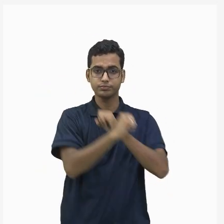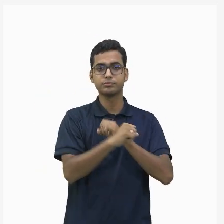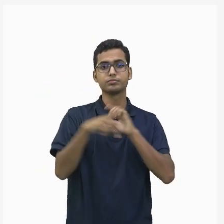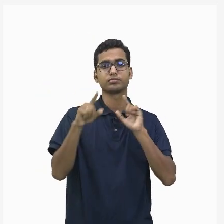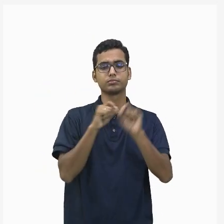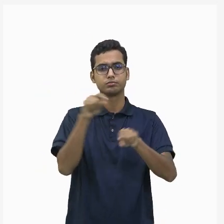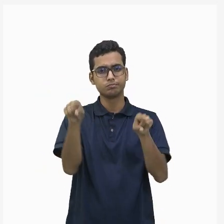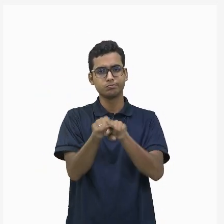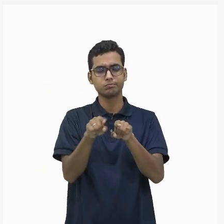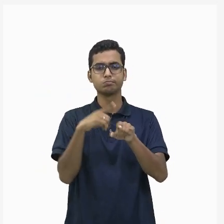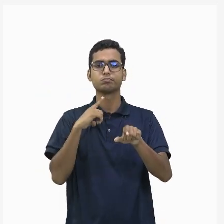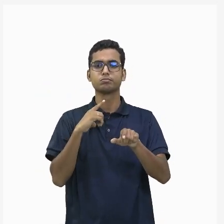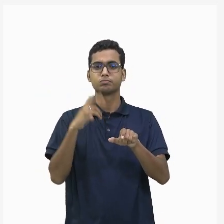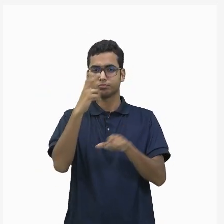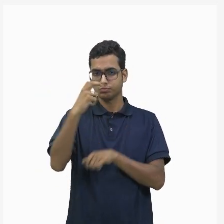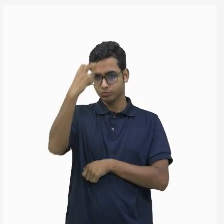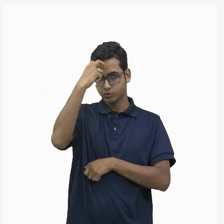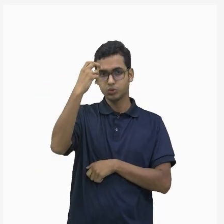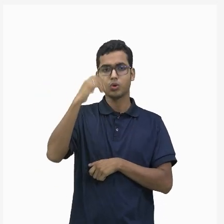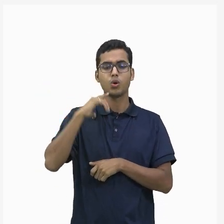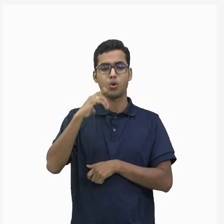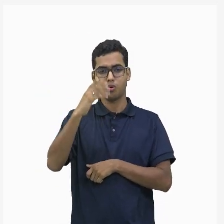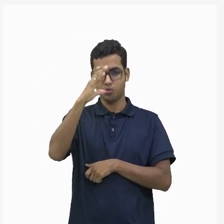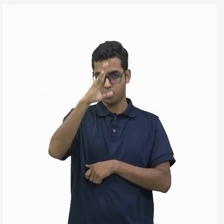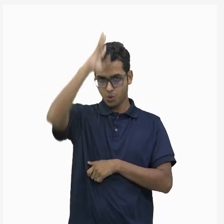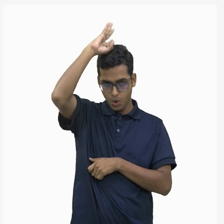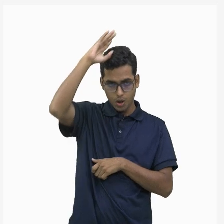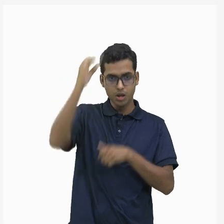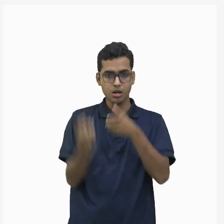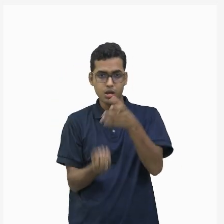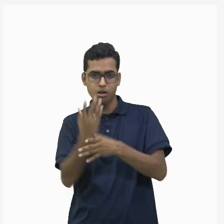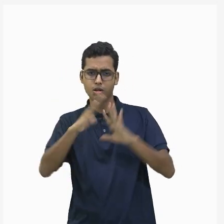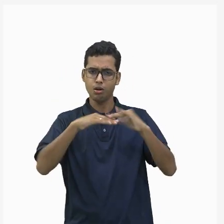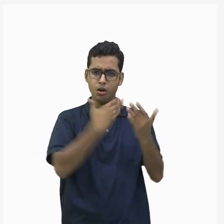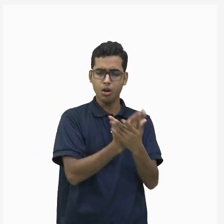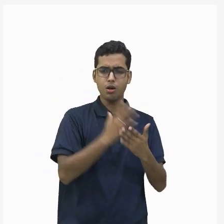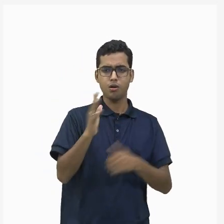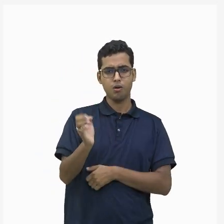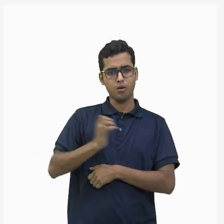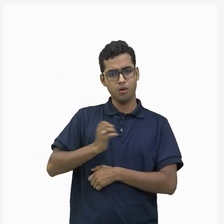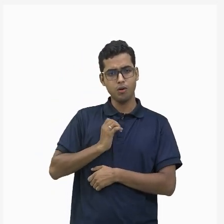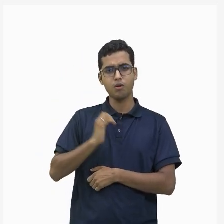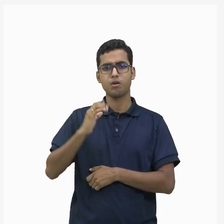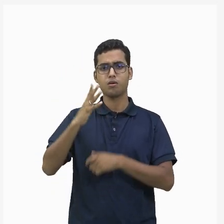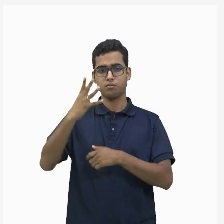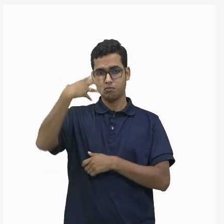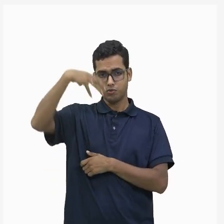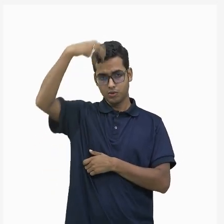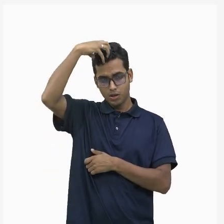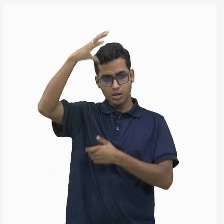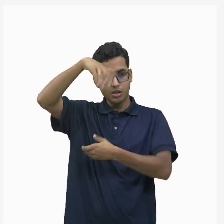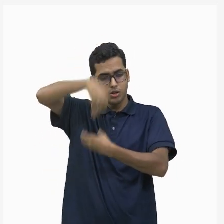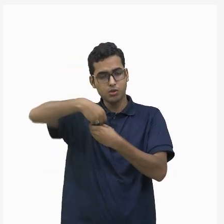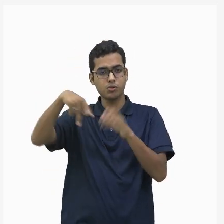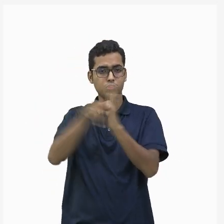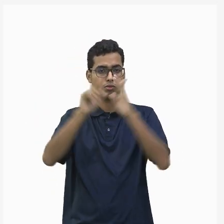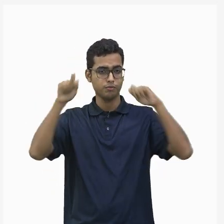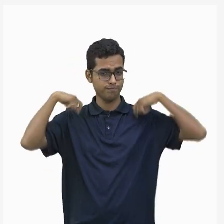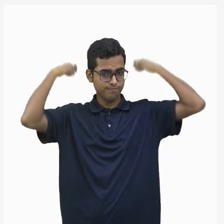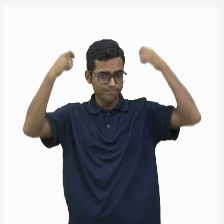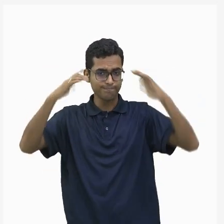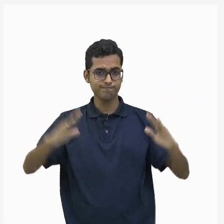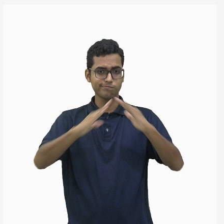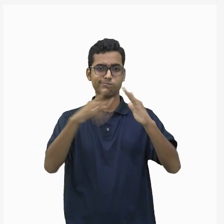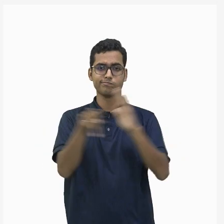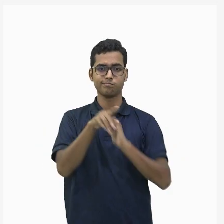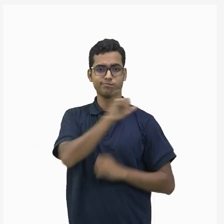de revitalizar a cultura romana com a criação de escolas para nobres dentro dos mosteiros, e o império de Carlos